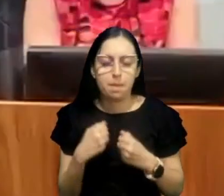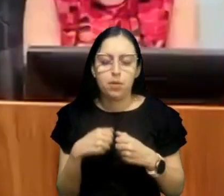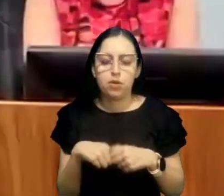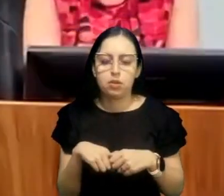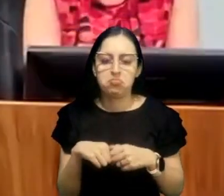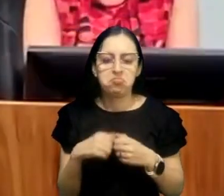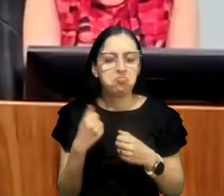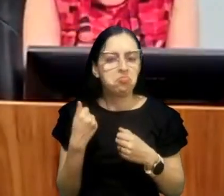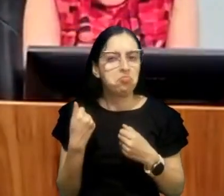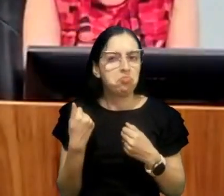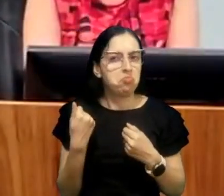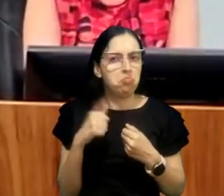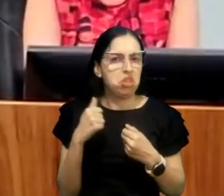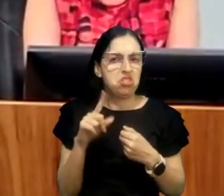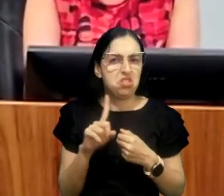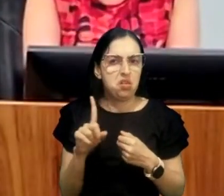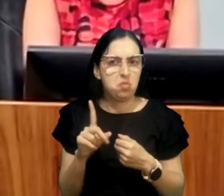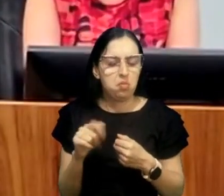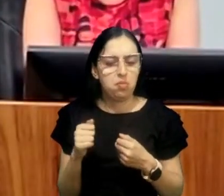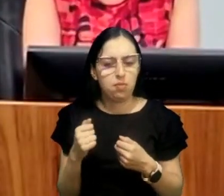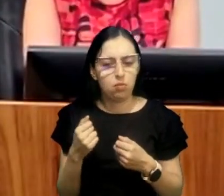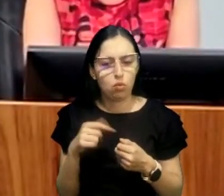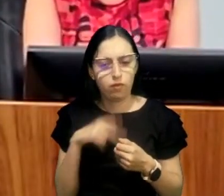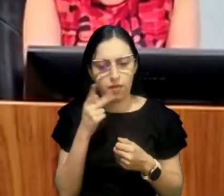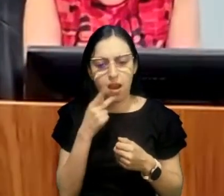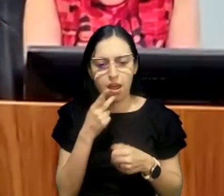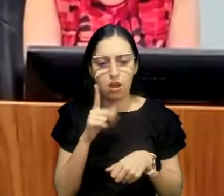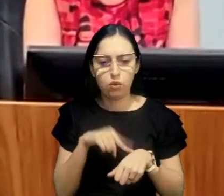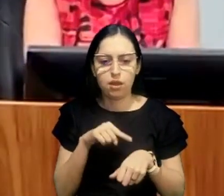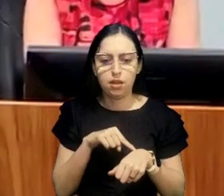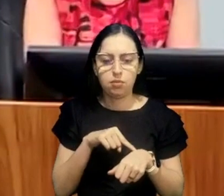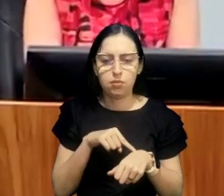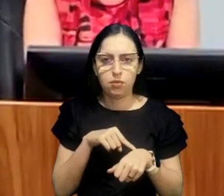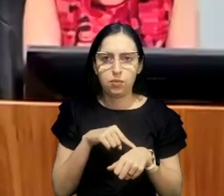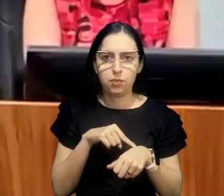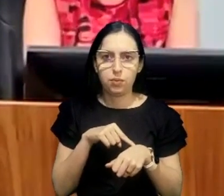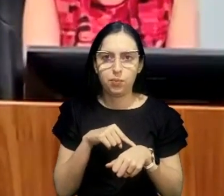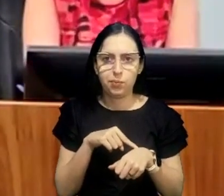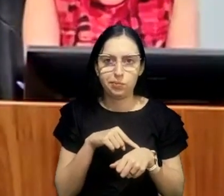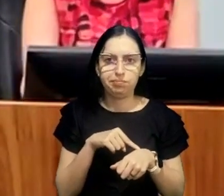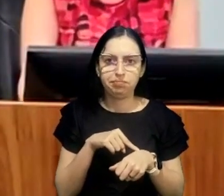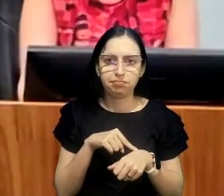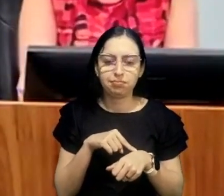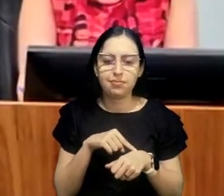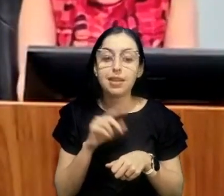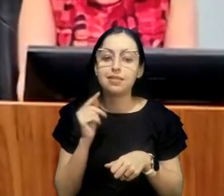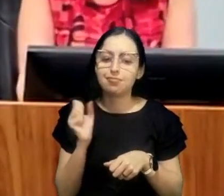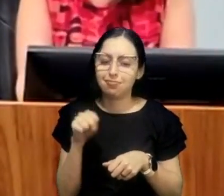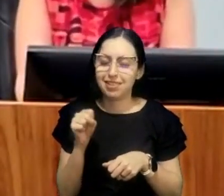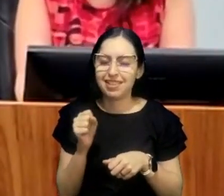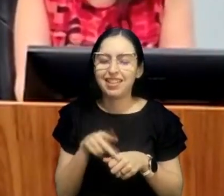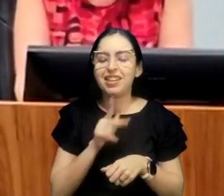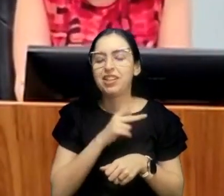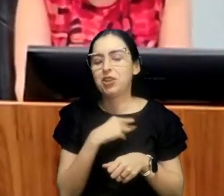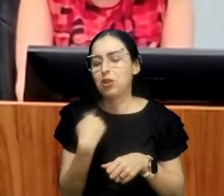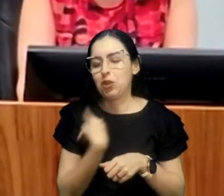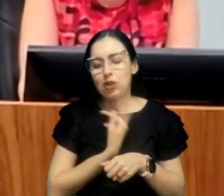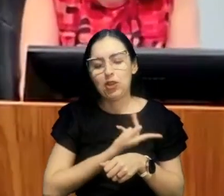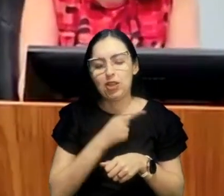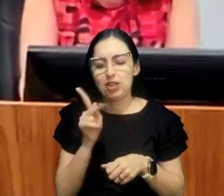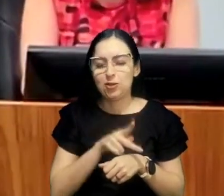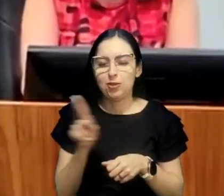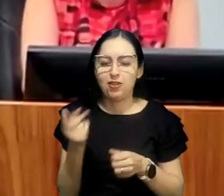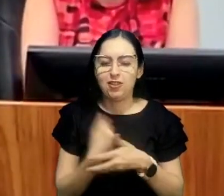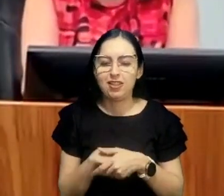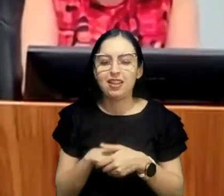precisa? Avisar o tempo? Não? Avisa, por favor, Ah, porque tá. gente como professor Tá, então professora, adora